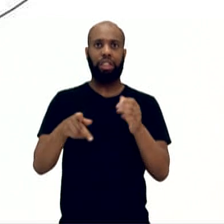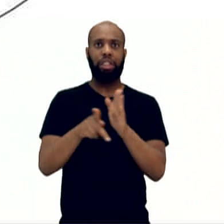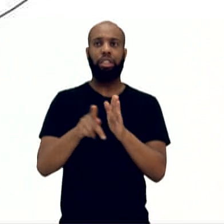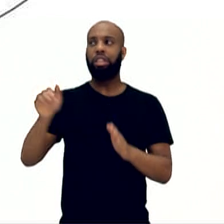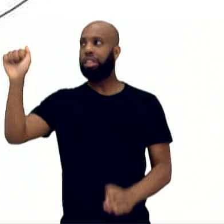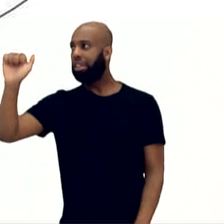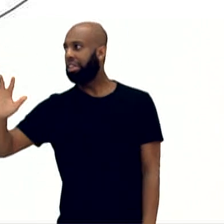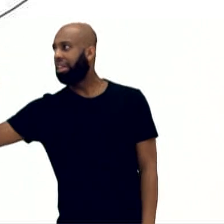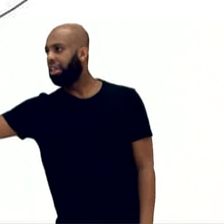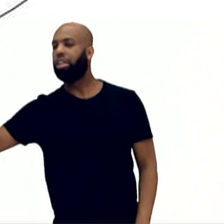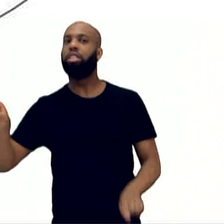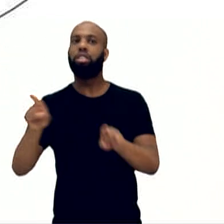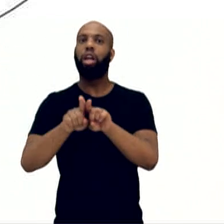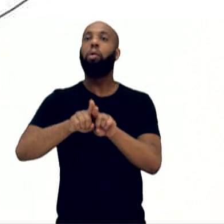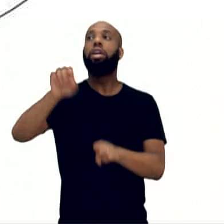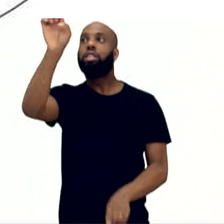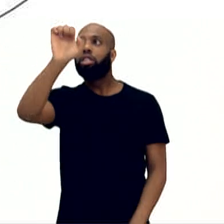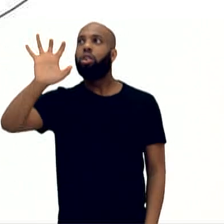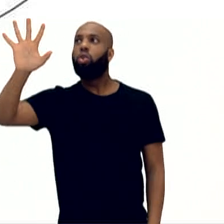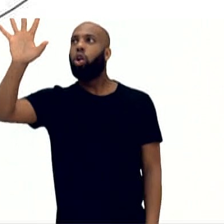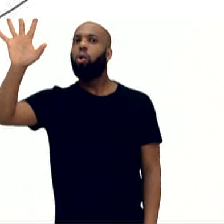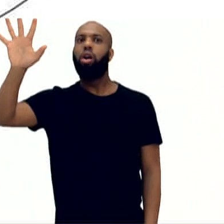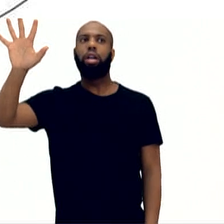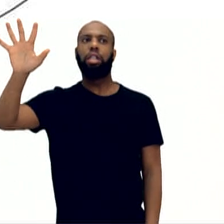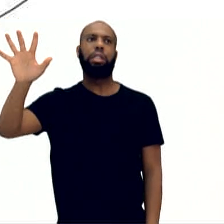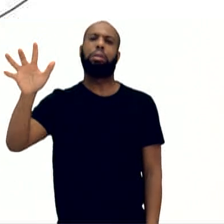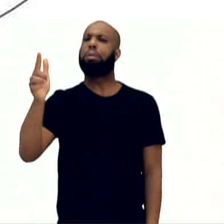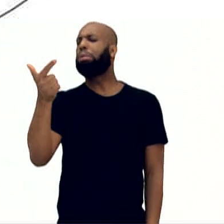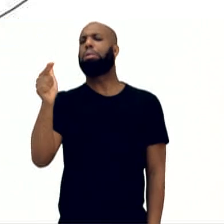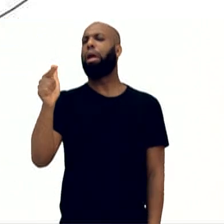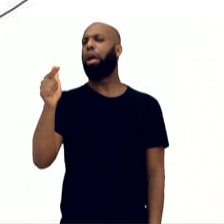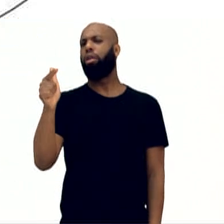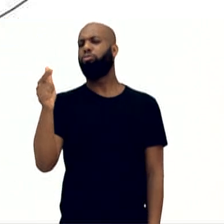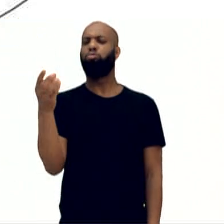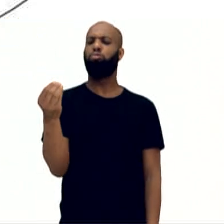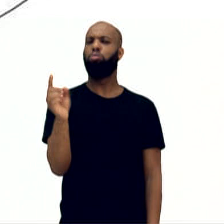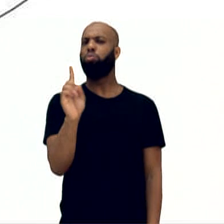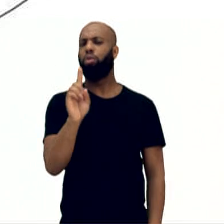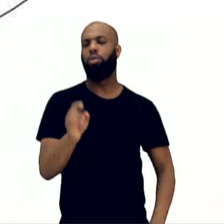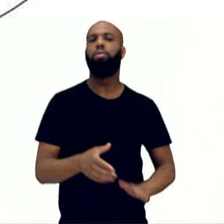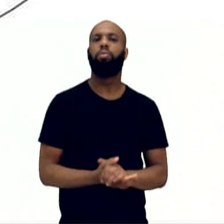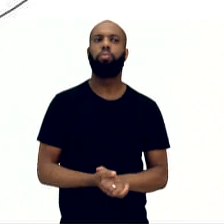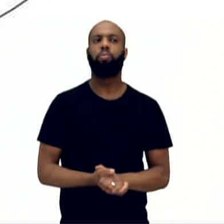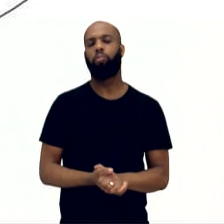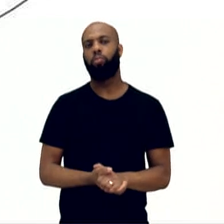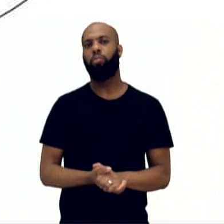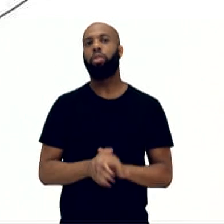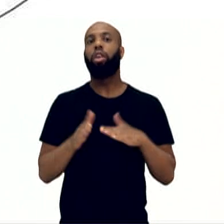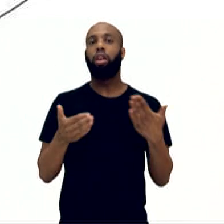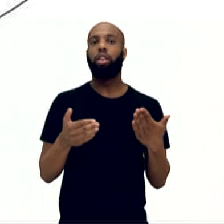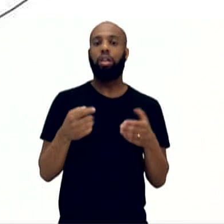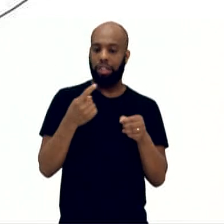na Ásia, e na Europa nós não temos muito, certo? Então, cidades com